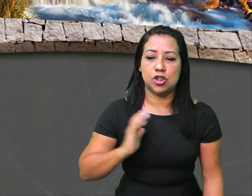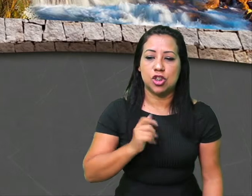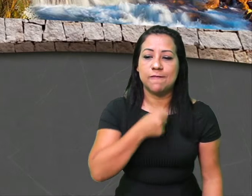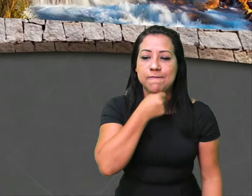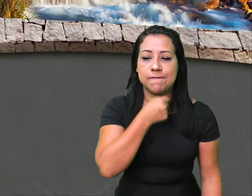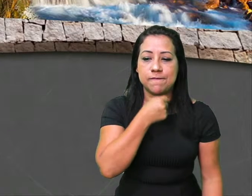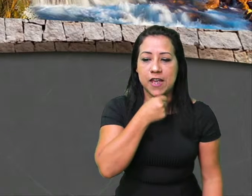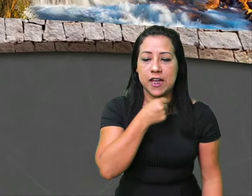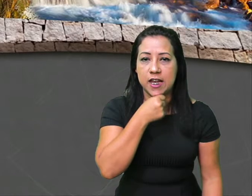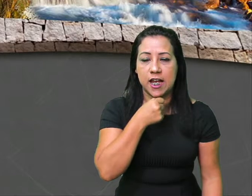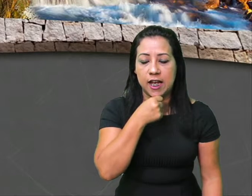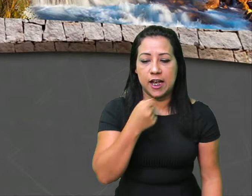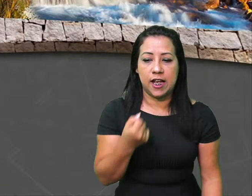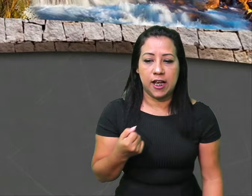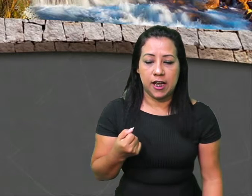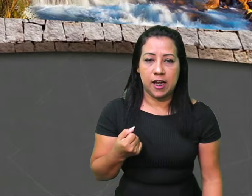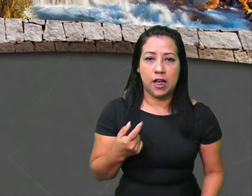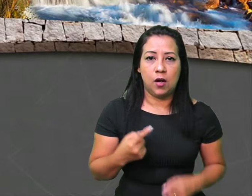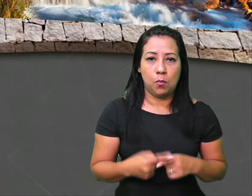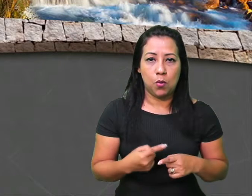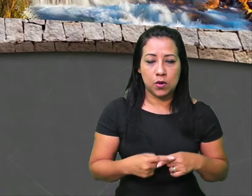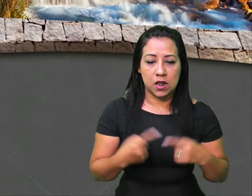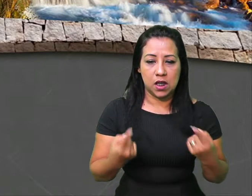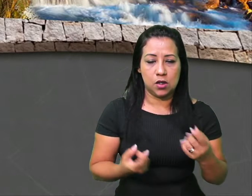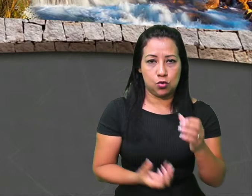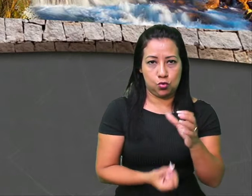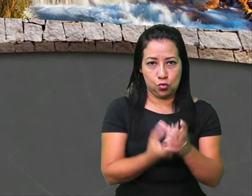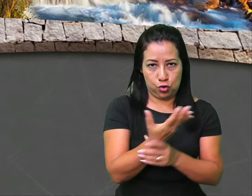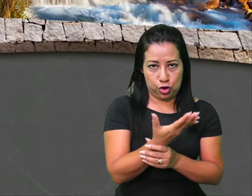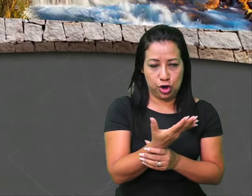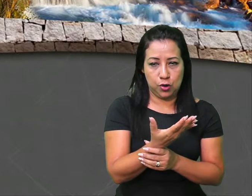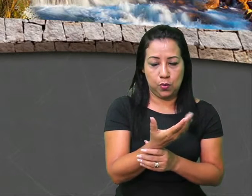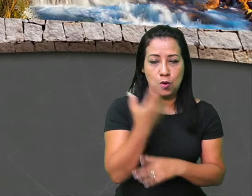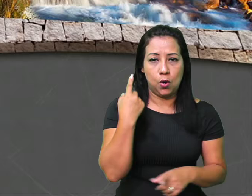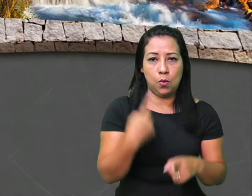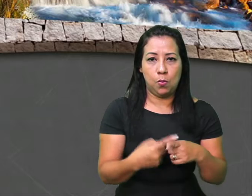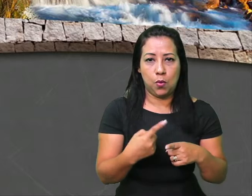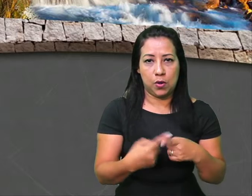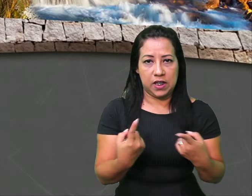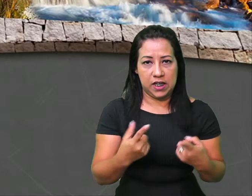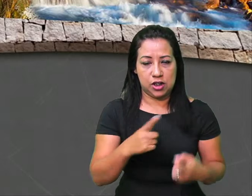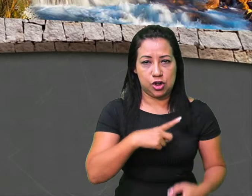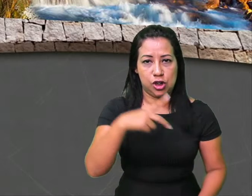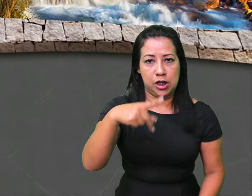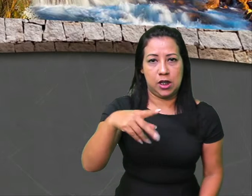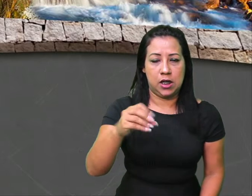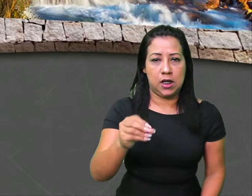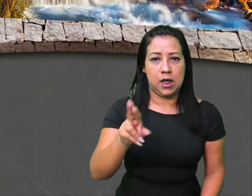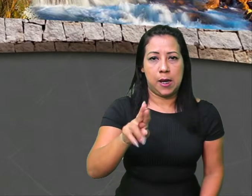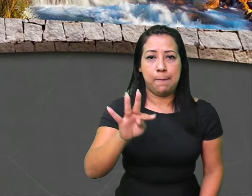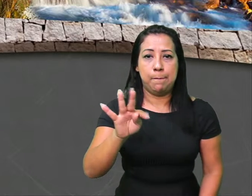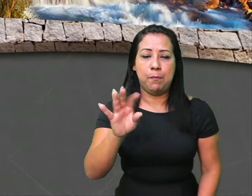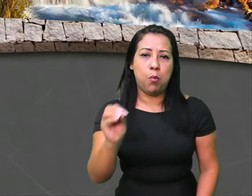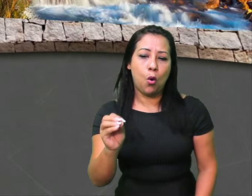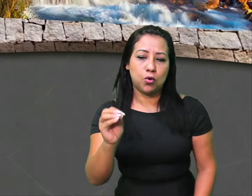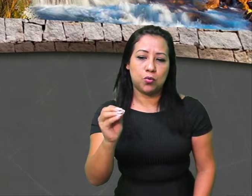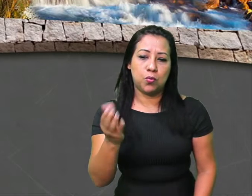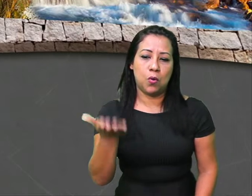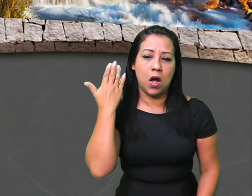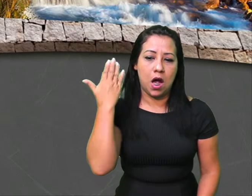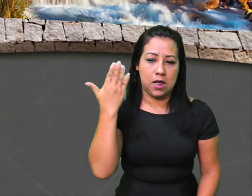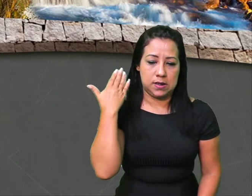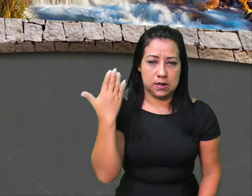Que surgiu como uma questão do porto. Olha o nome da cidade, ó, Porto do Velho. Isso é